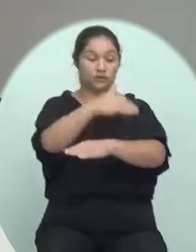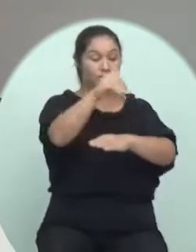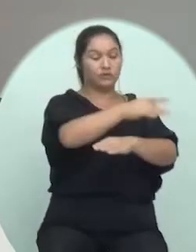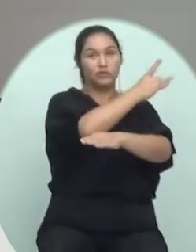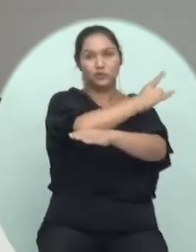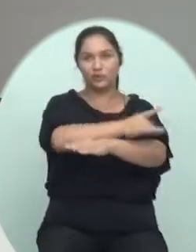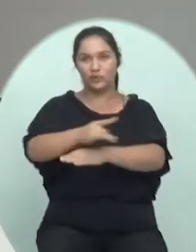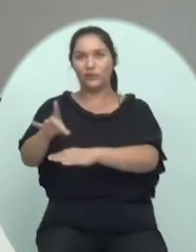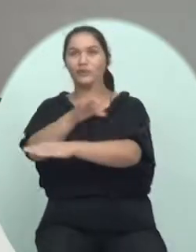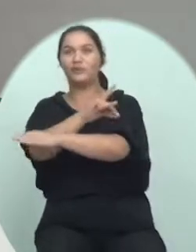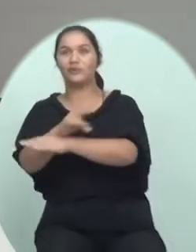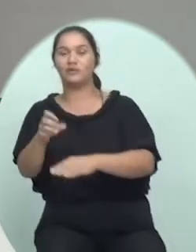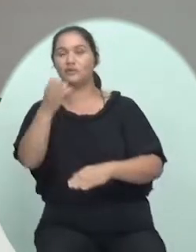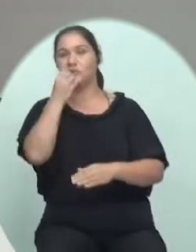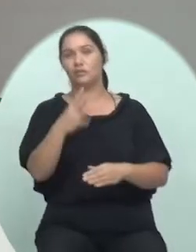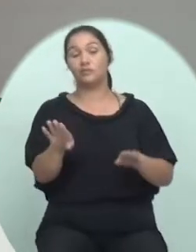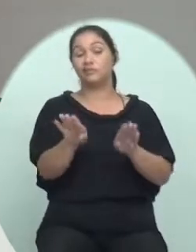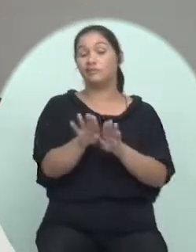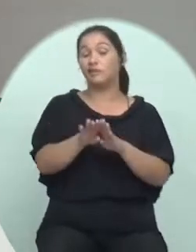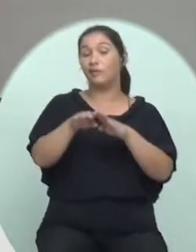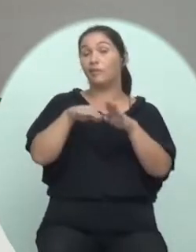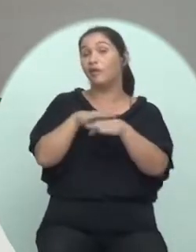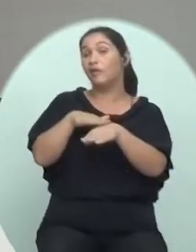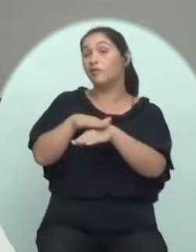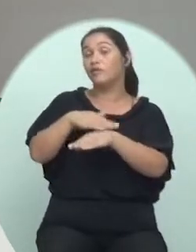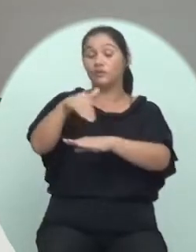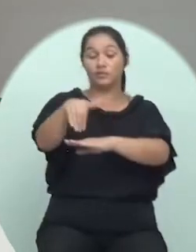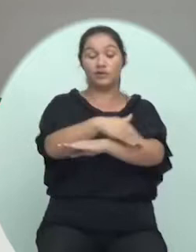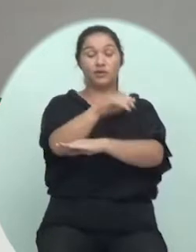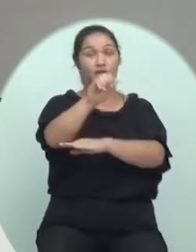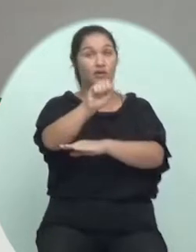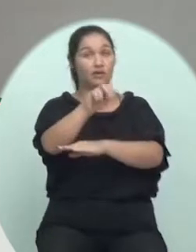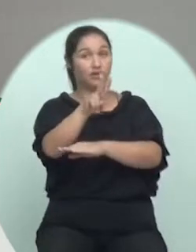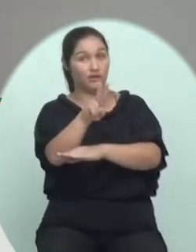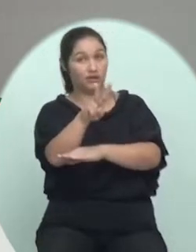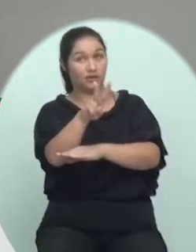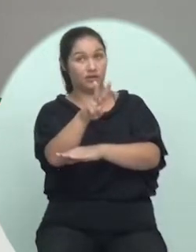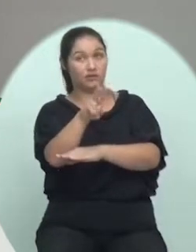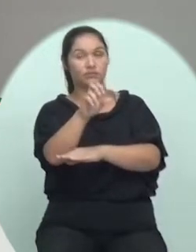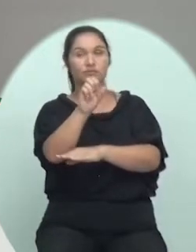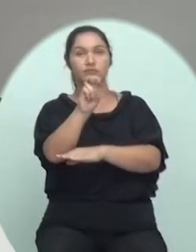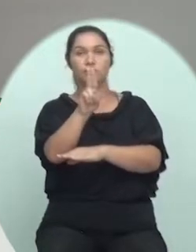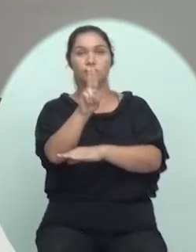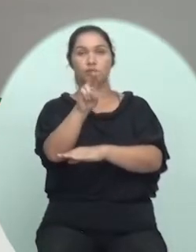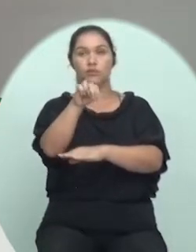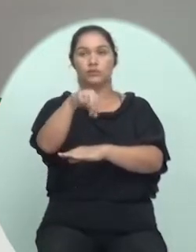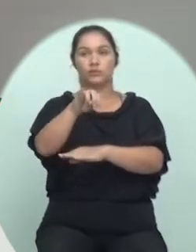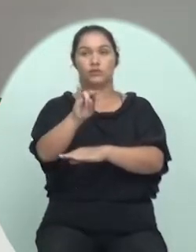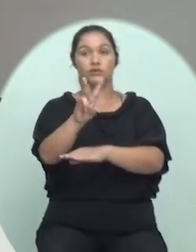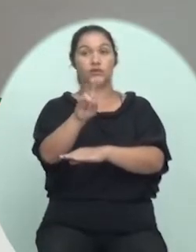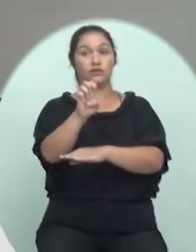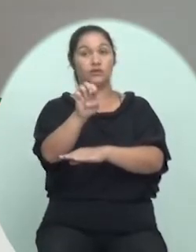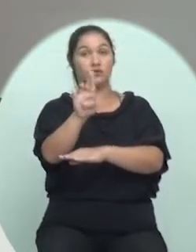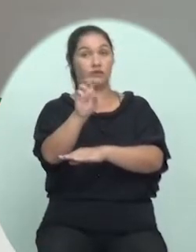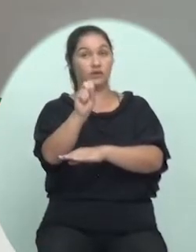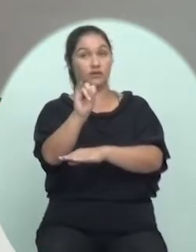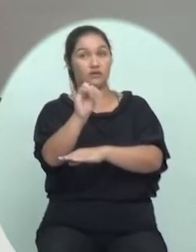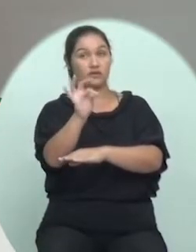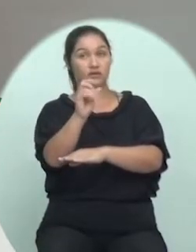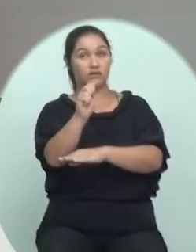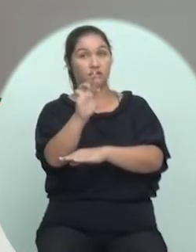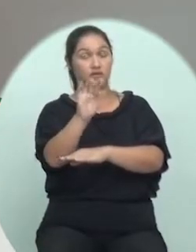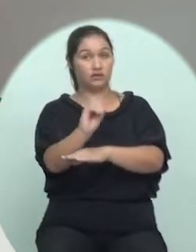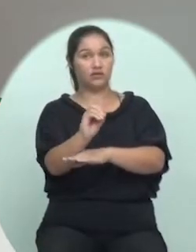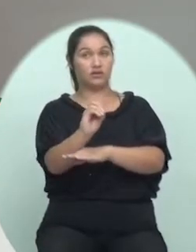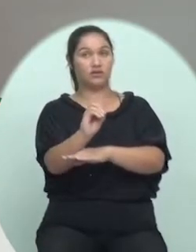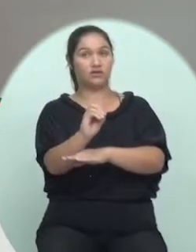também falamos sobre a Avenida Universitária, que deve dar continuidade dentro de um mês. Então, quero também